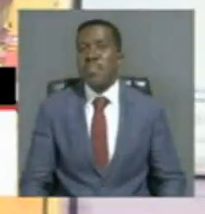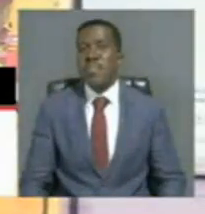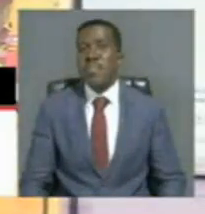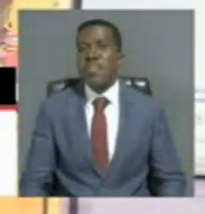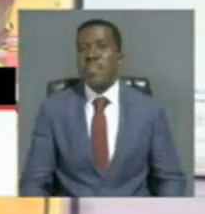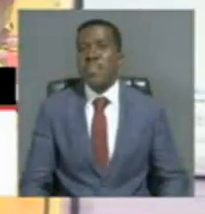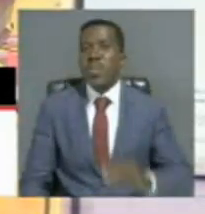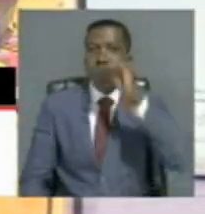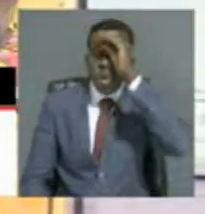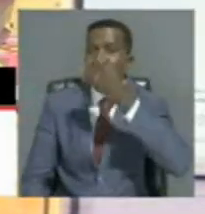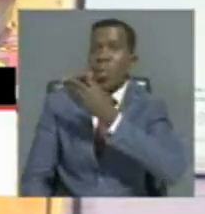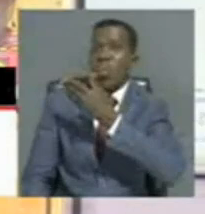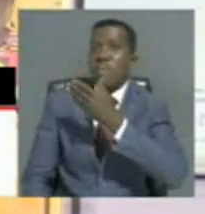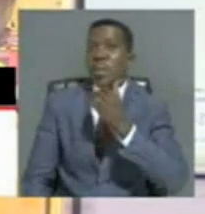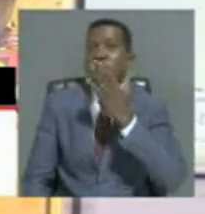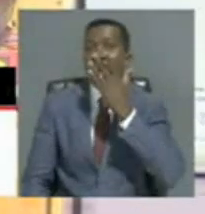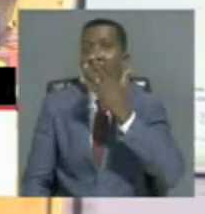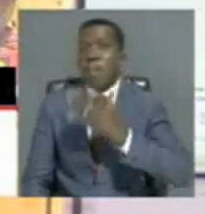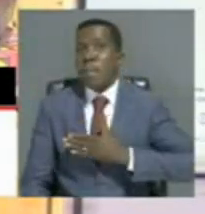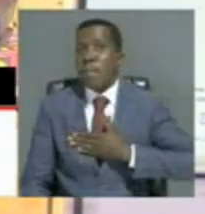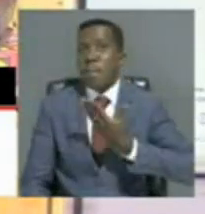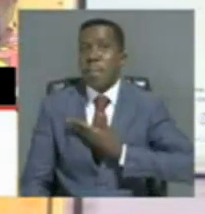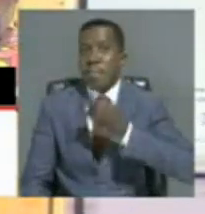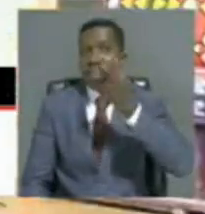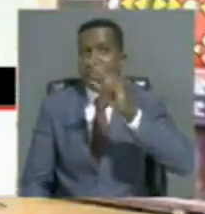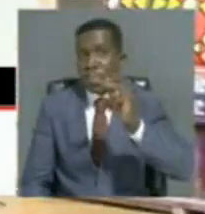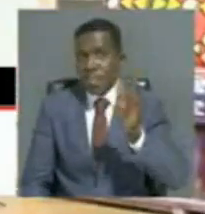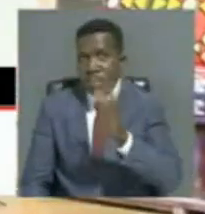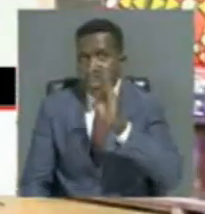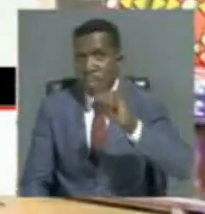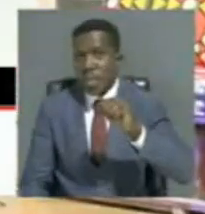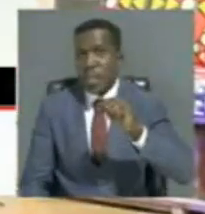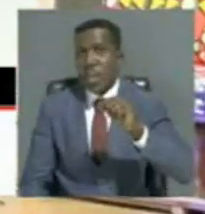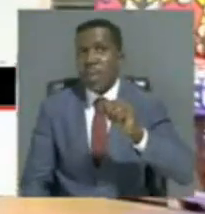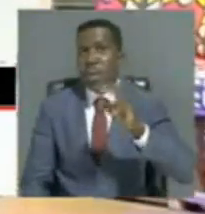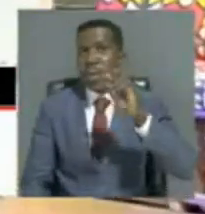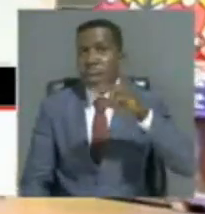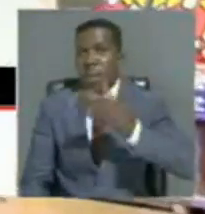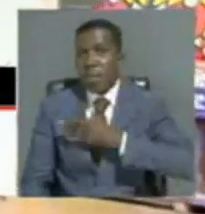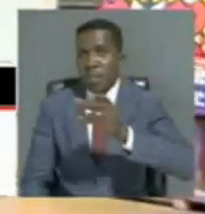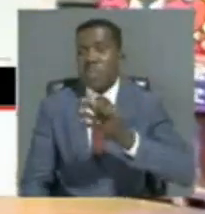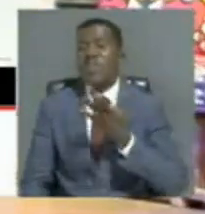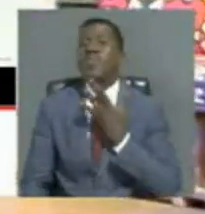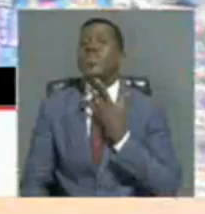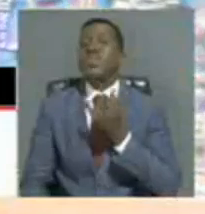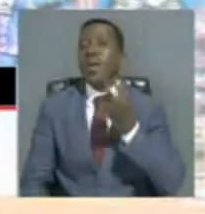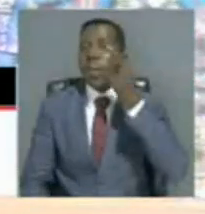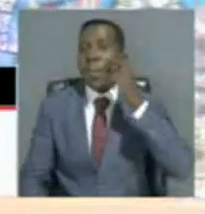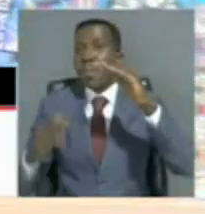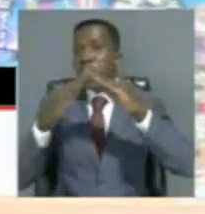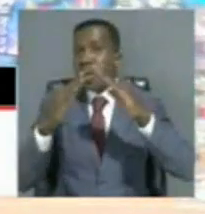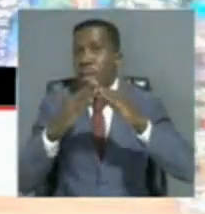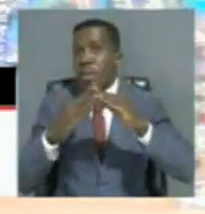Ao homem do Quem Me Dera Ser Onda, Regresso Adiado e Meninos do Ambo, espera-se que a sua residência seja transformada